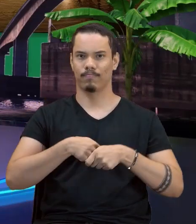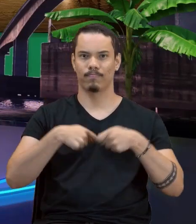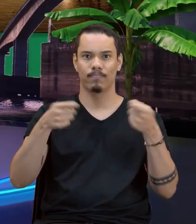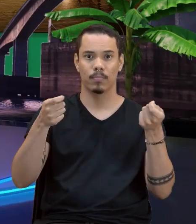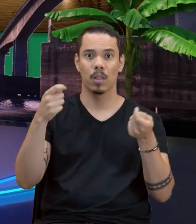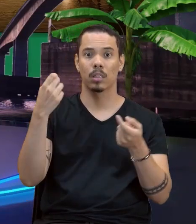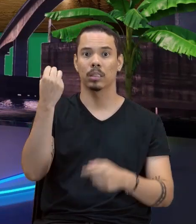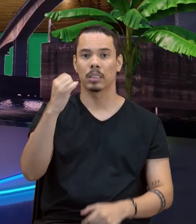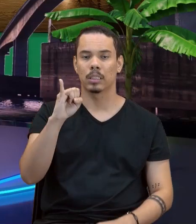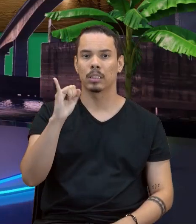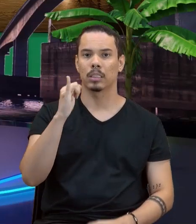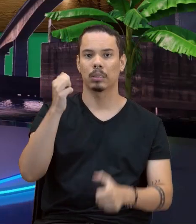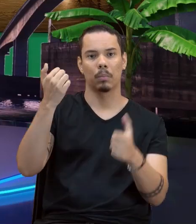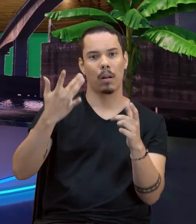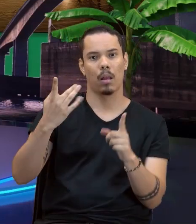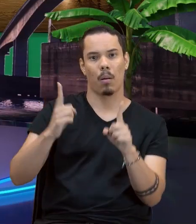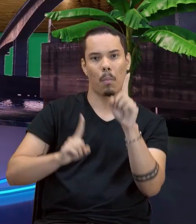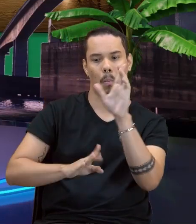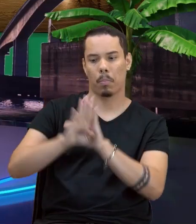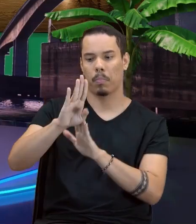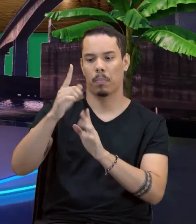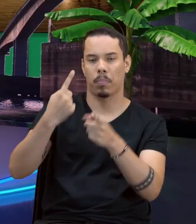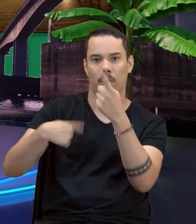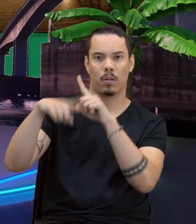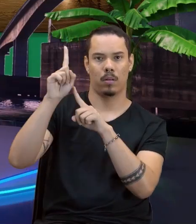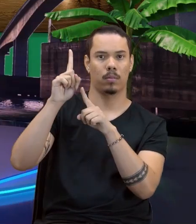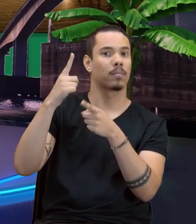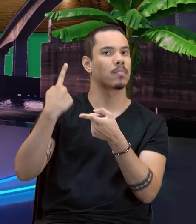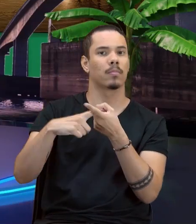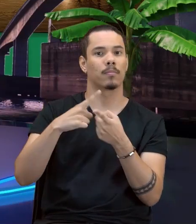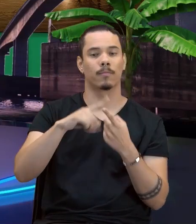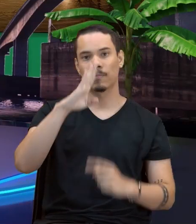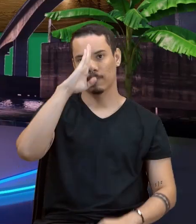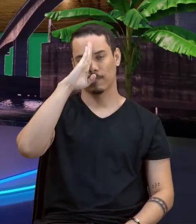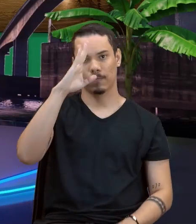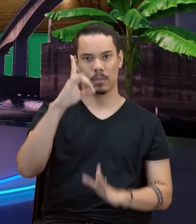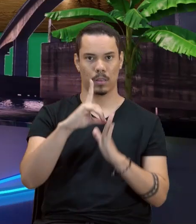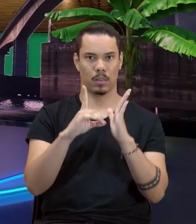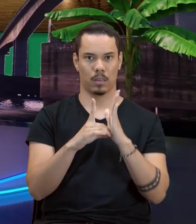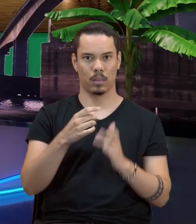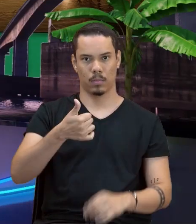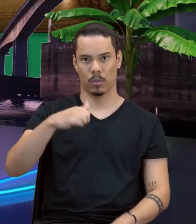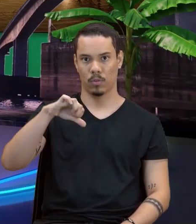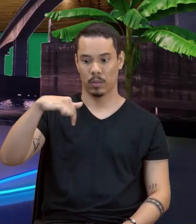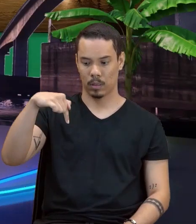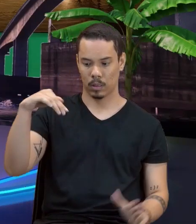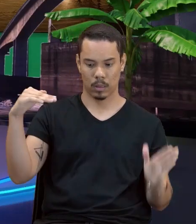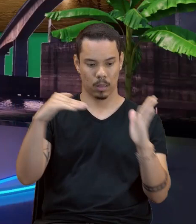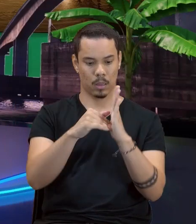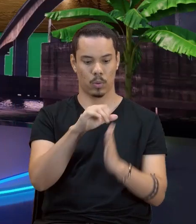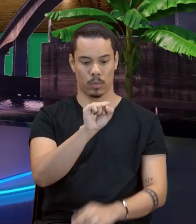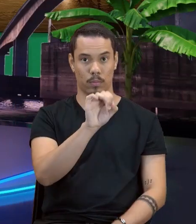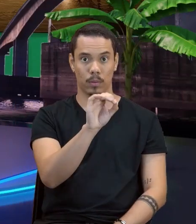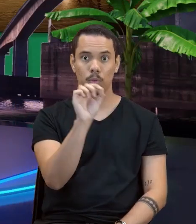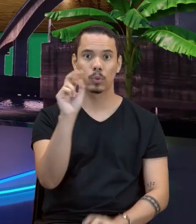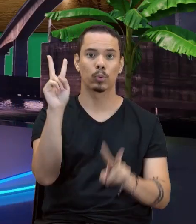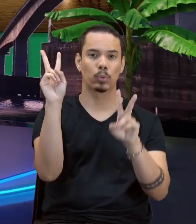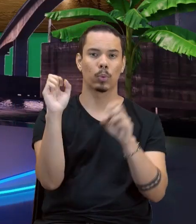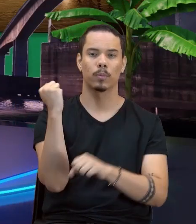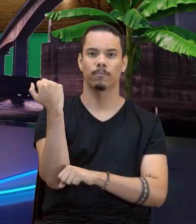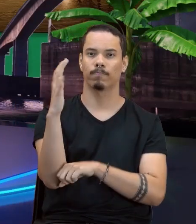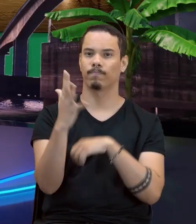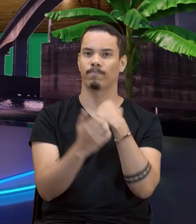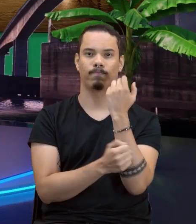de progresso, essa questão aí, né, principalmente na década de 70 e 80, a questão ambiental. e